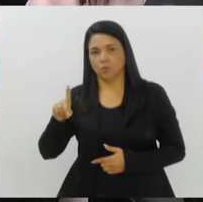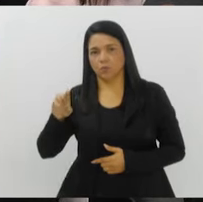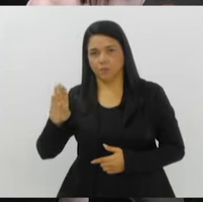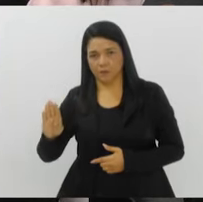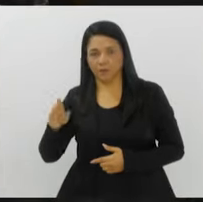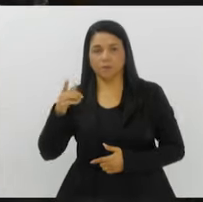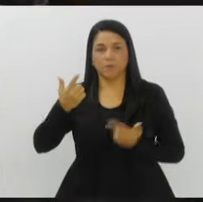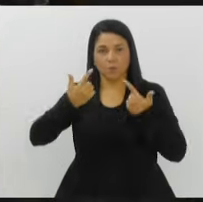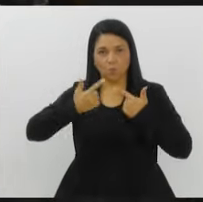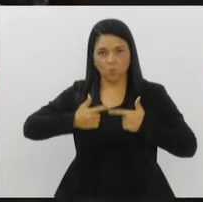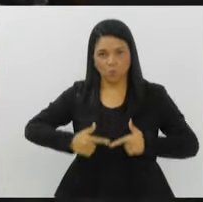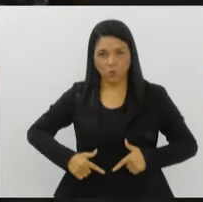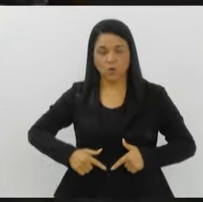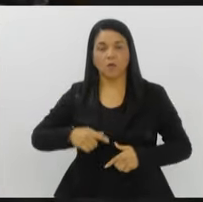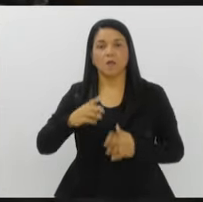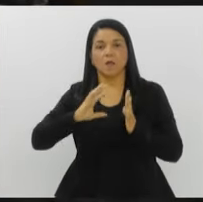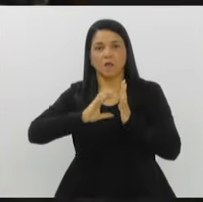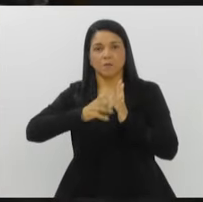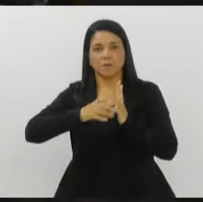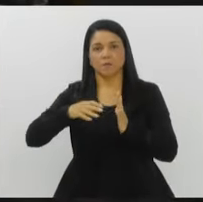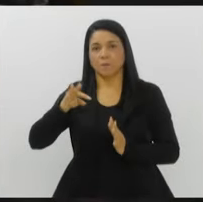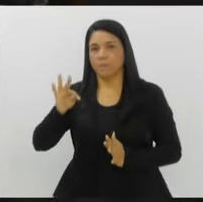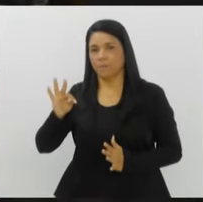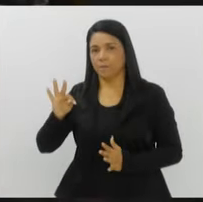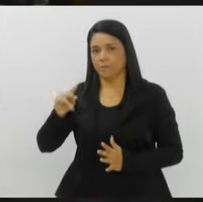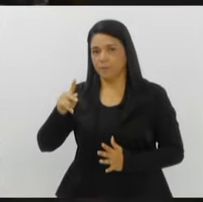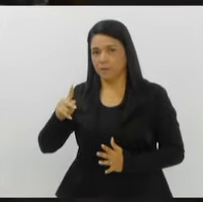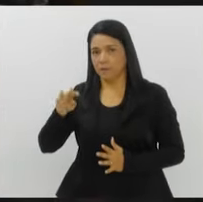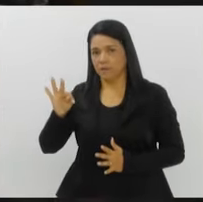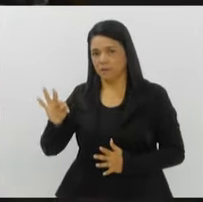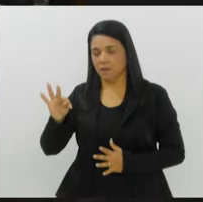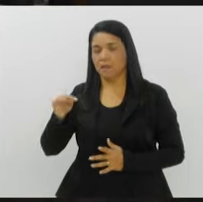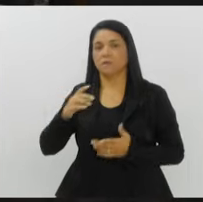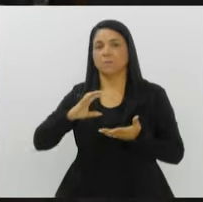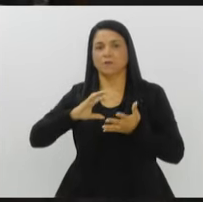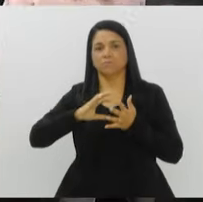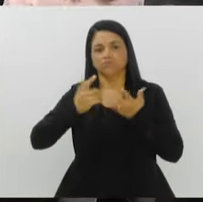A bancada do PT... Também abstenção.